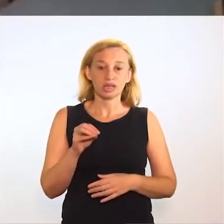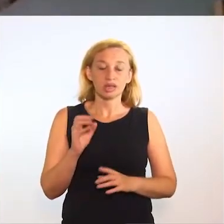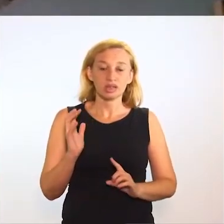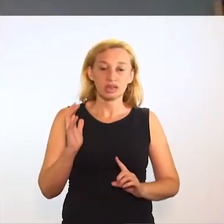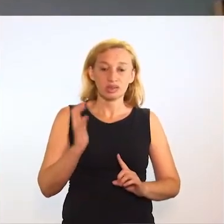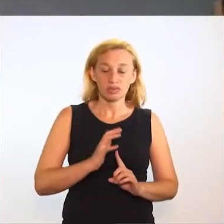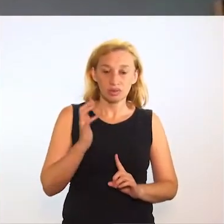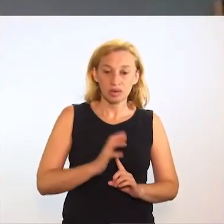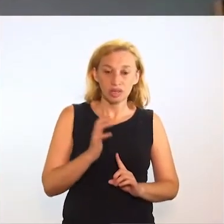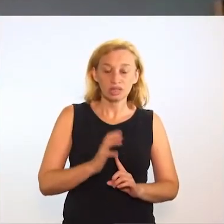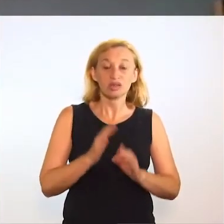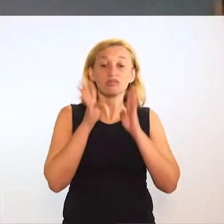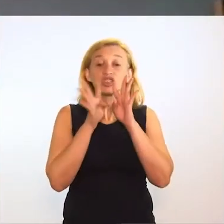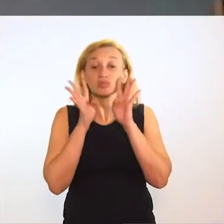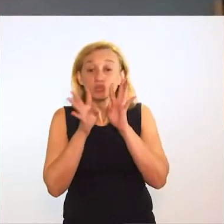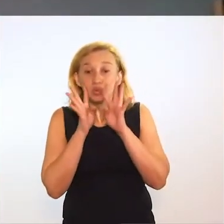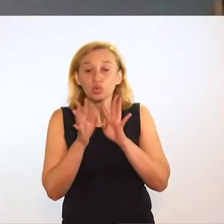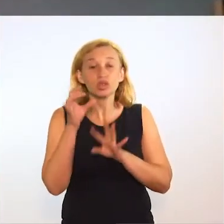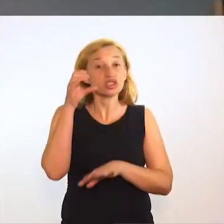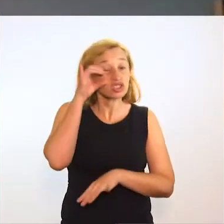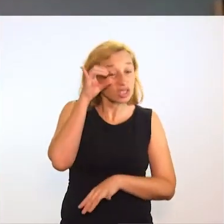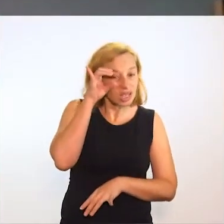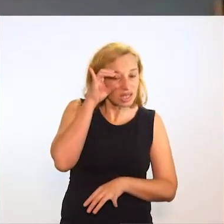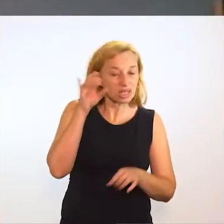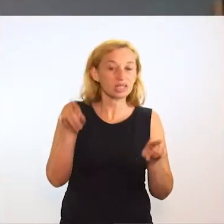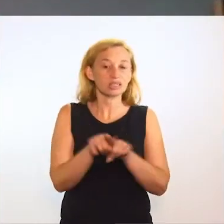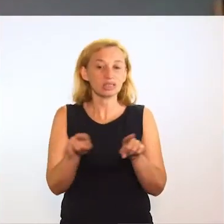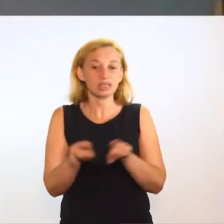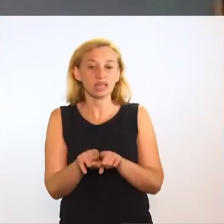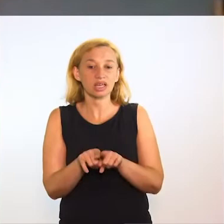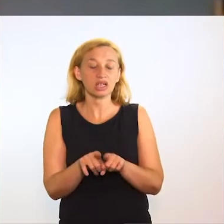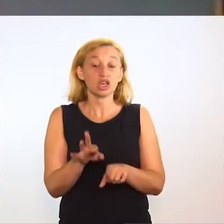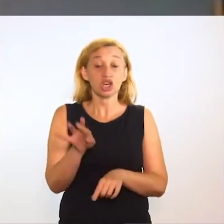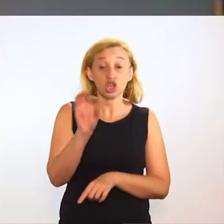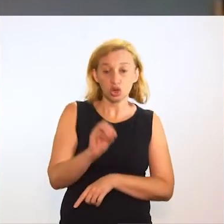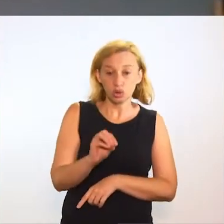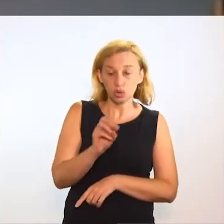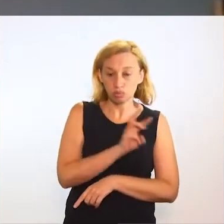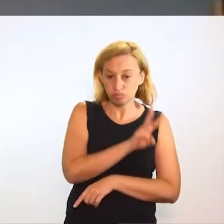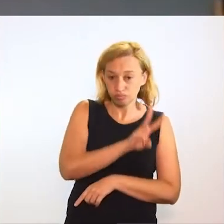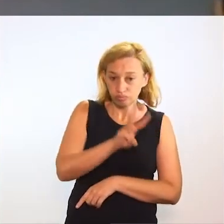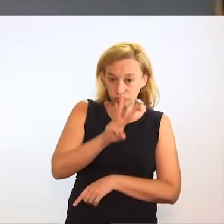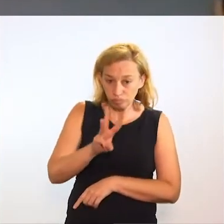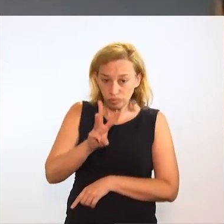está no Facebook, no Instagram. Existe o site